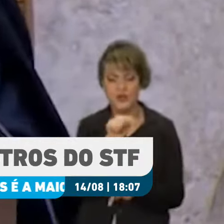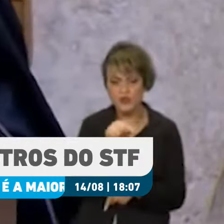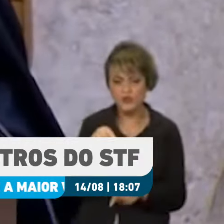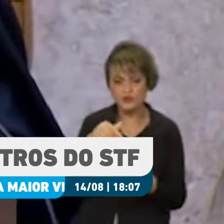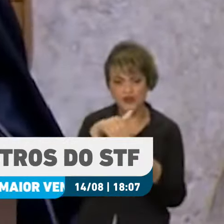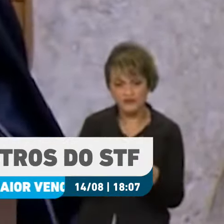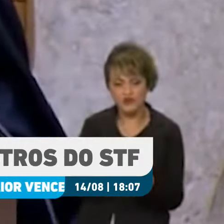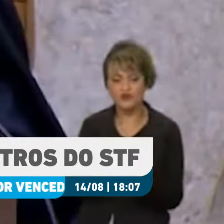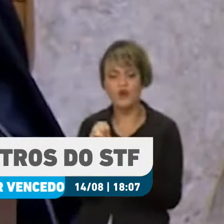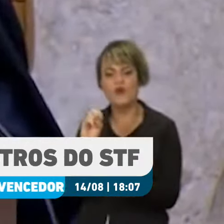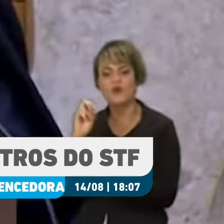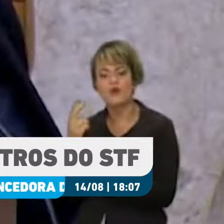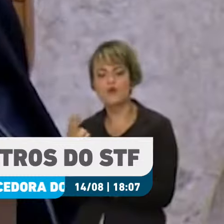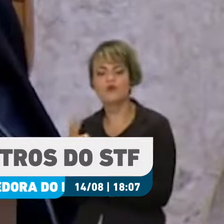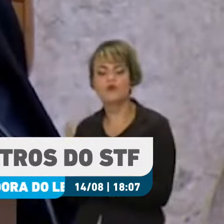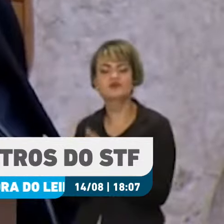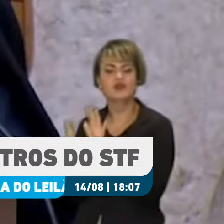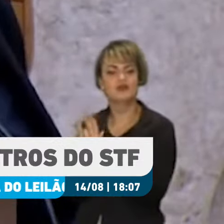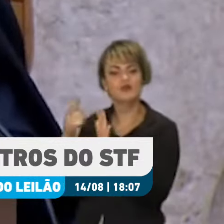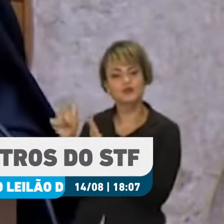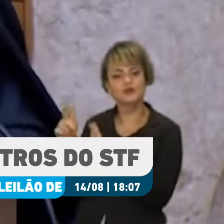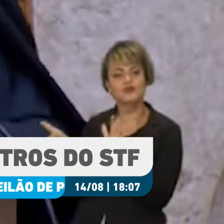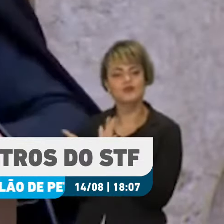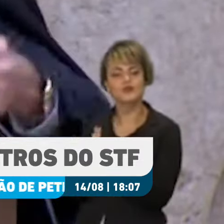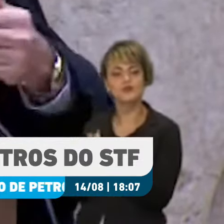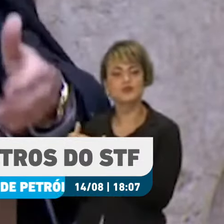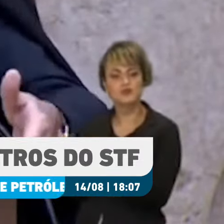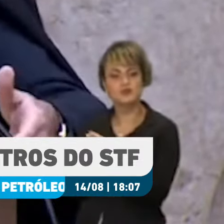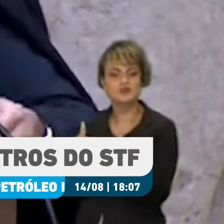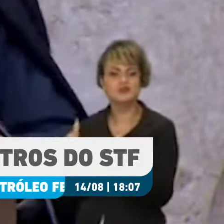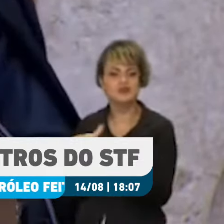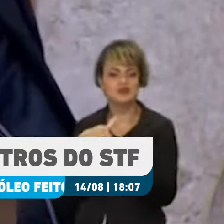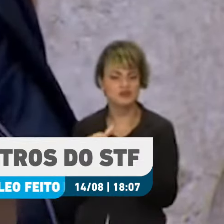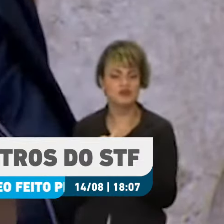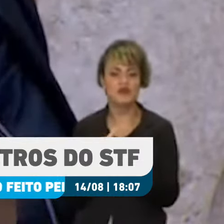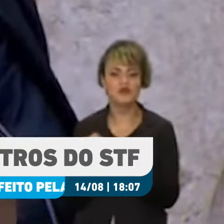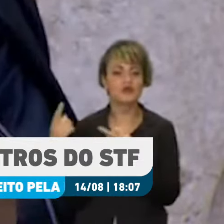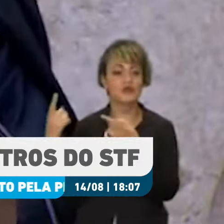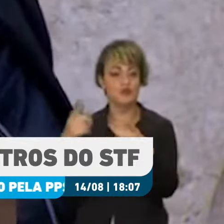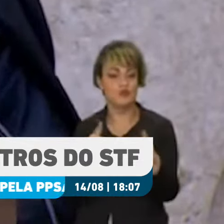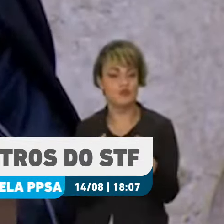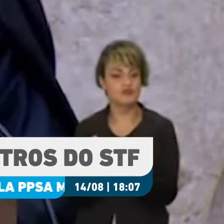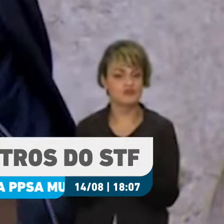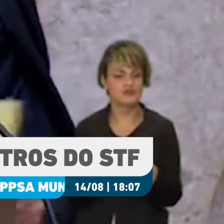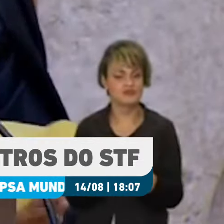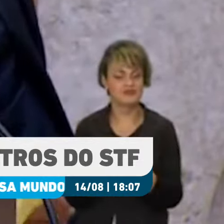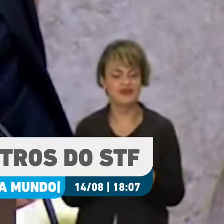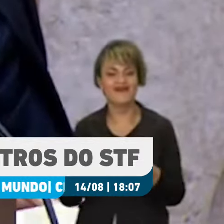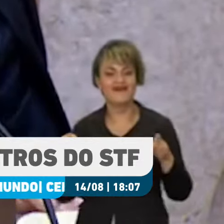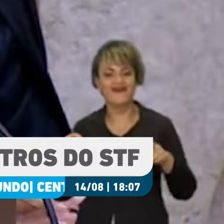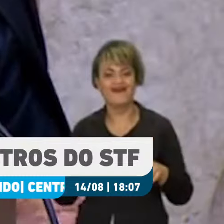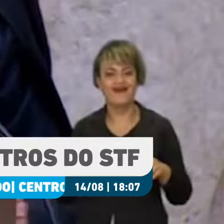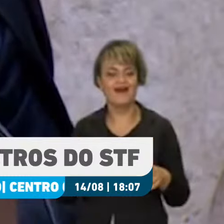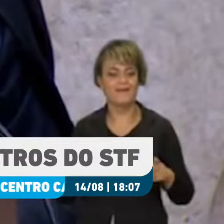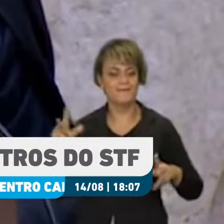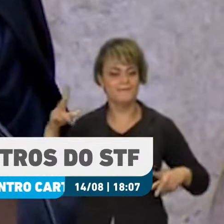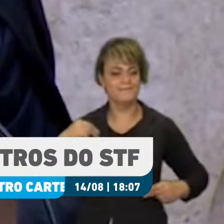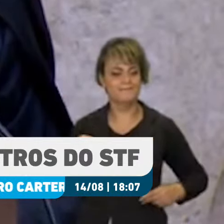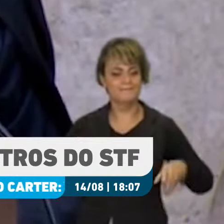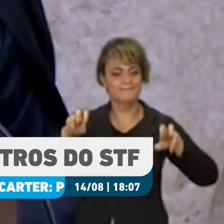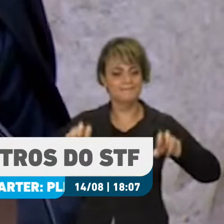a legitimidade do processo eleitoral e depois contra a posse do presidente da